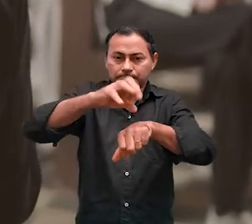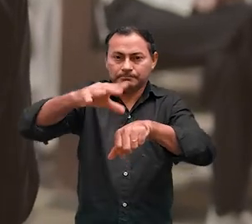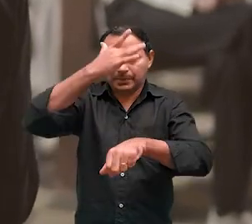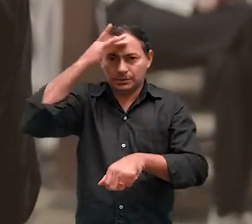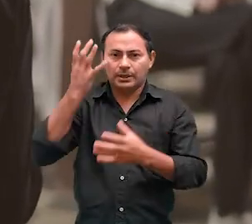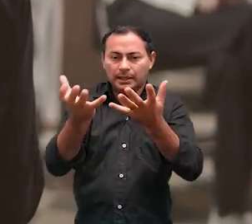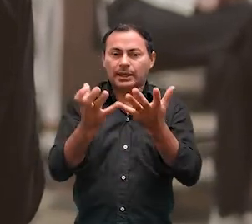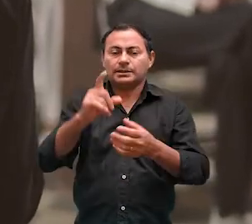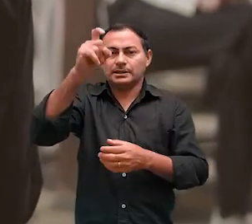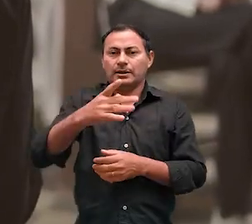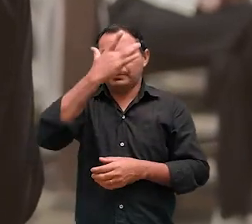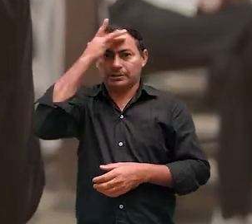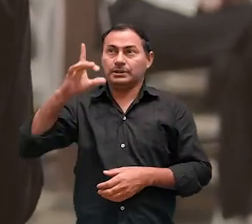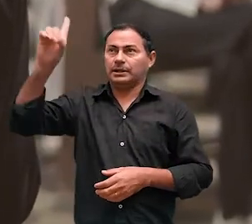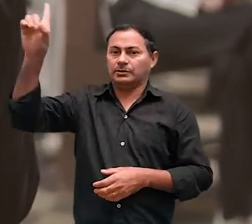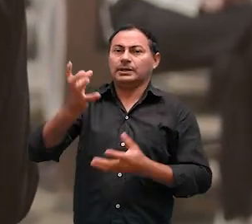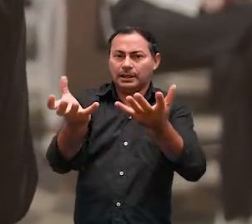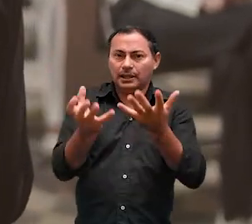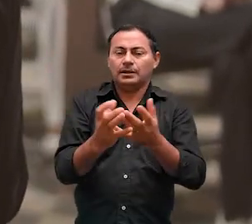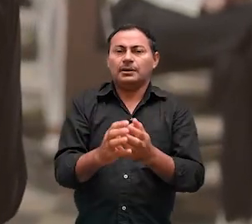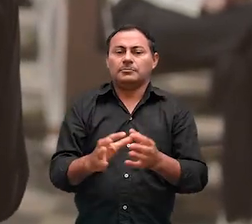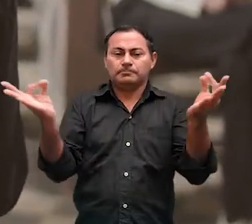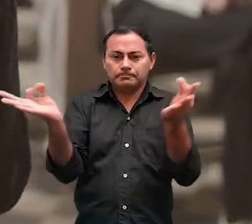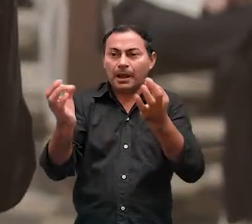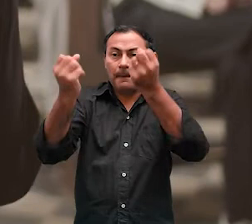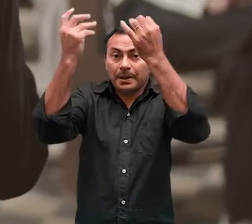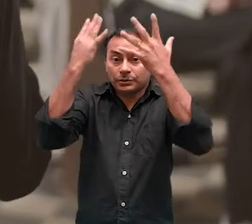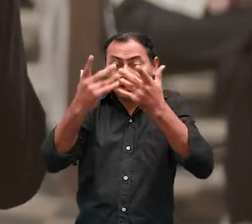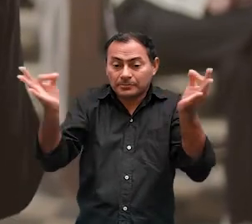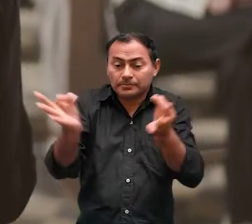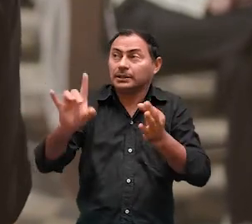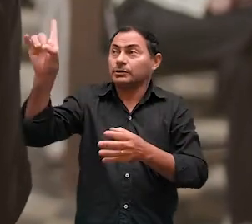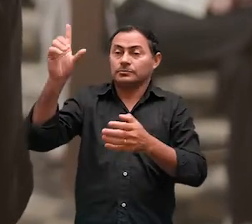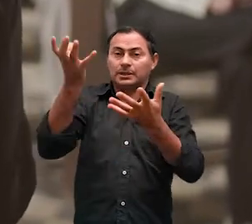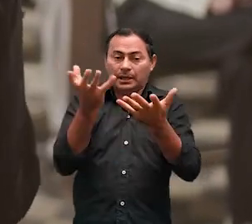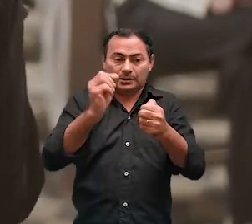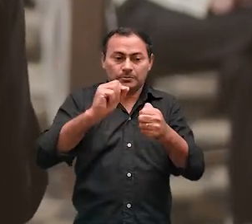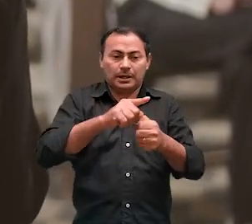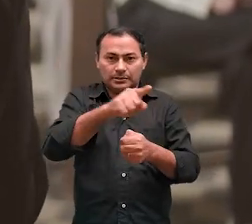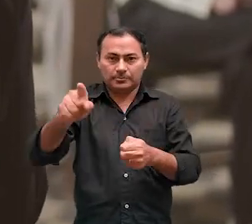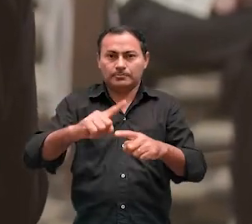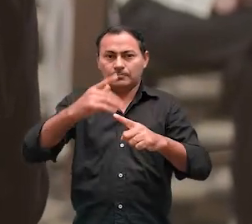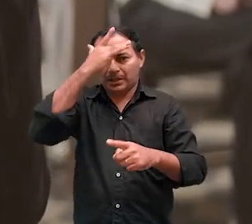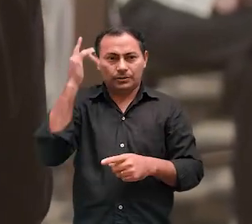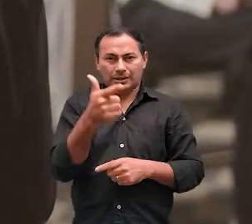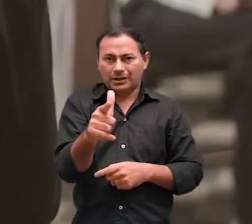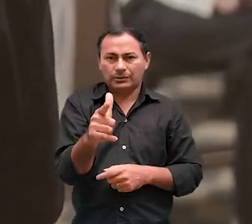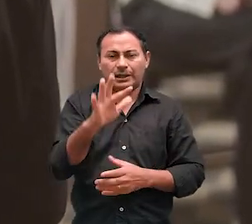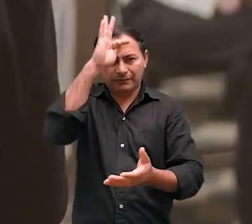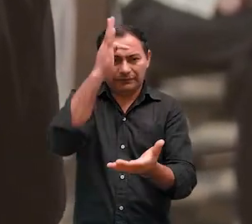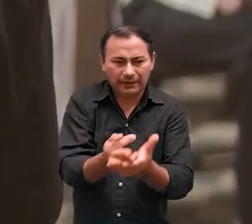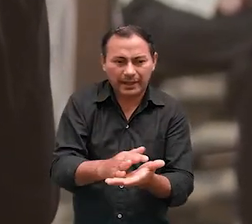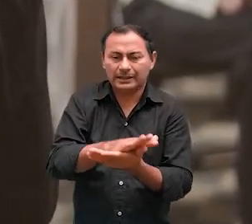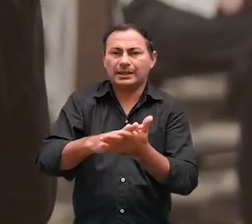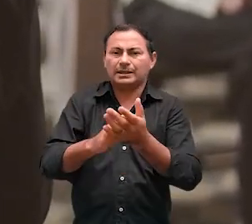Deus quer transmitir para o homem que quer ser um homem de Deus que quer ser aperfeiçoado naquilo que Deus quer que ele faça mas quando a pessoa não